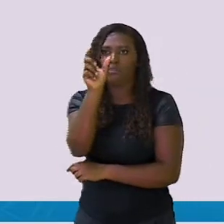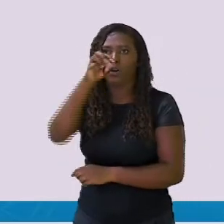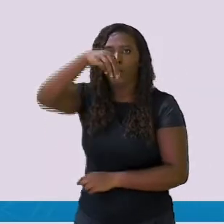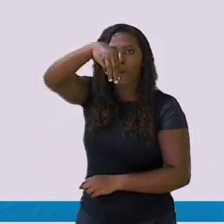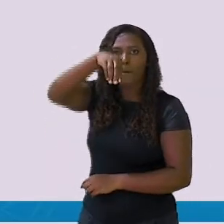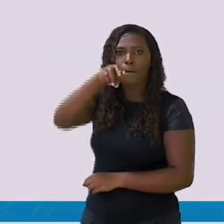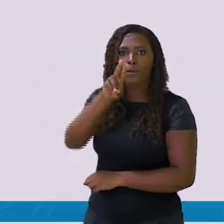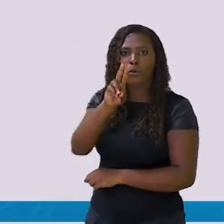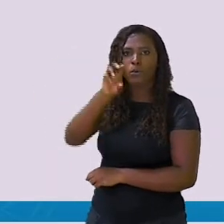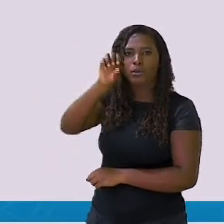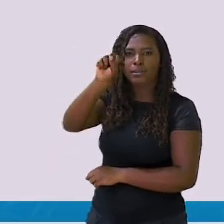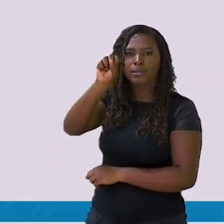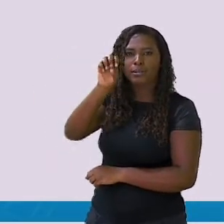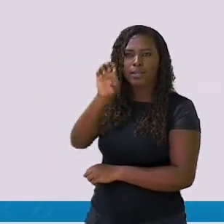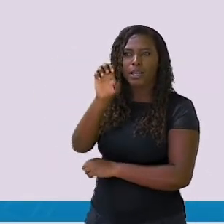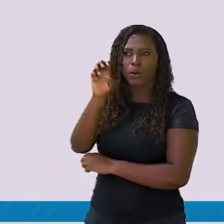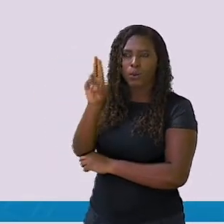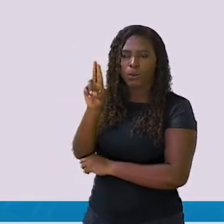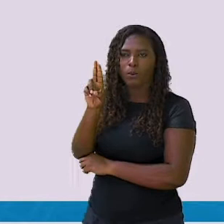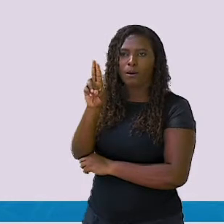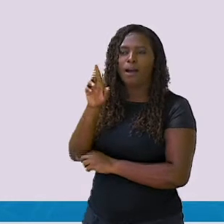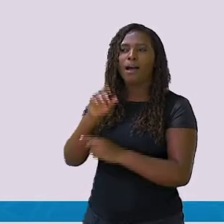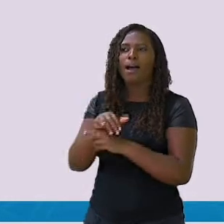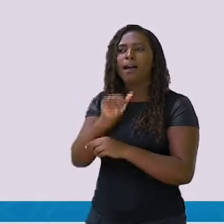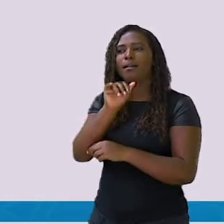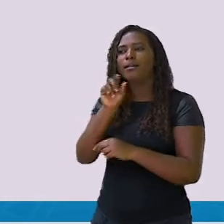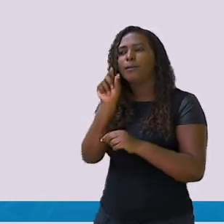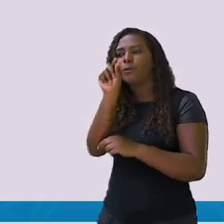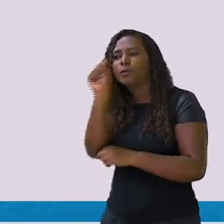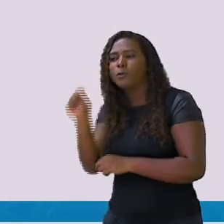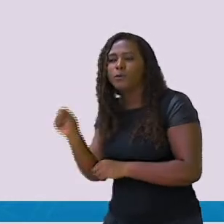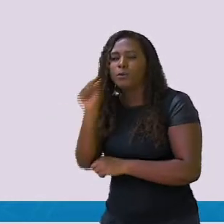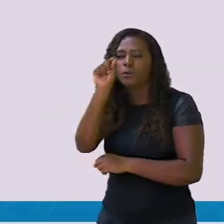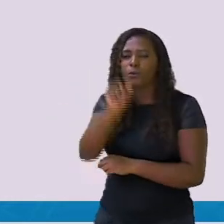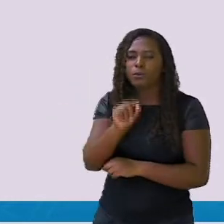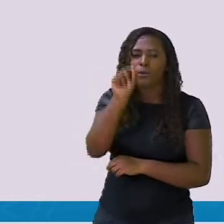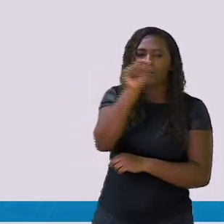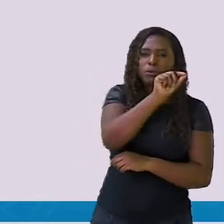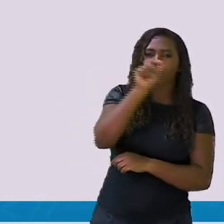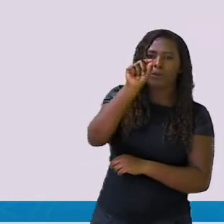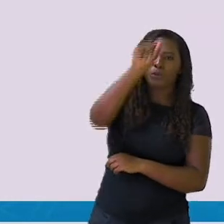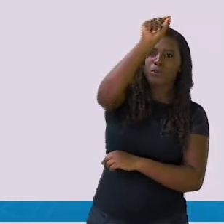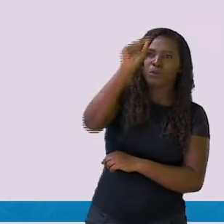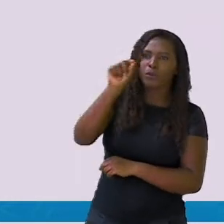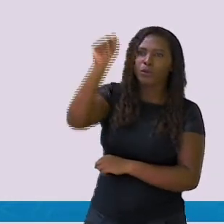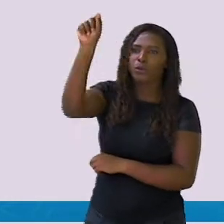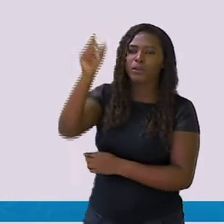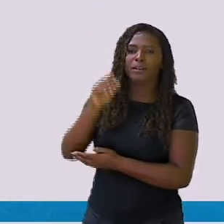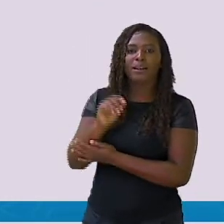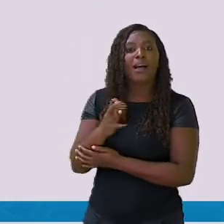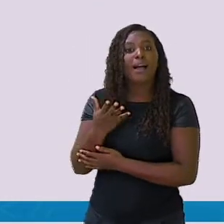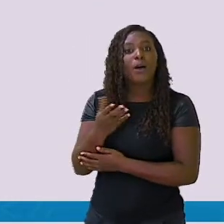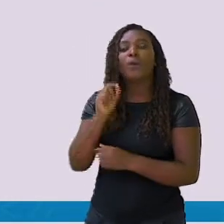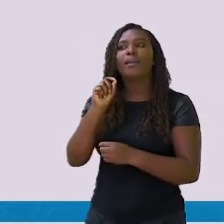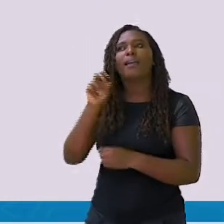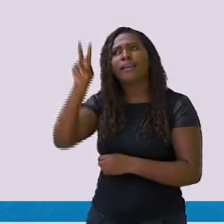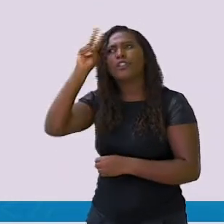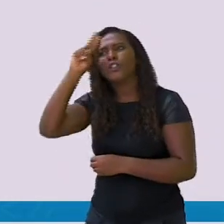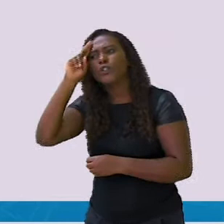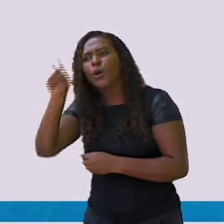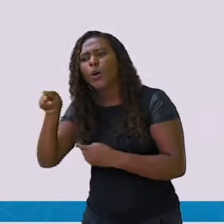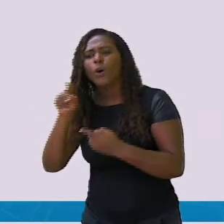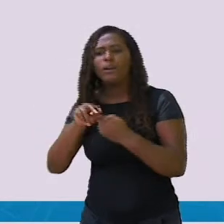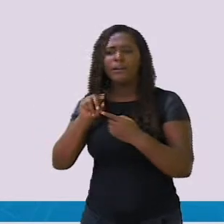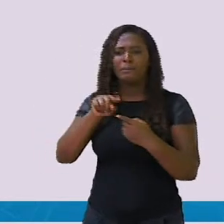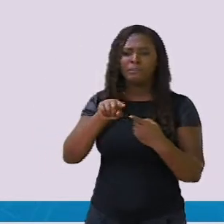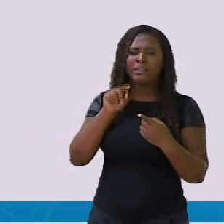eu vou puxando essas chaves sobre o que eu quero falar daquele assunto. Ele fornece ao aluno, né, o mapa